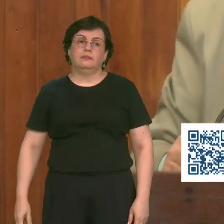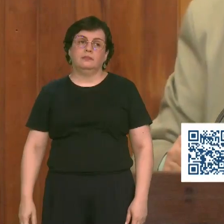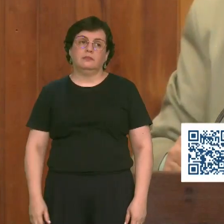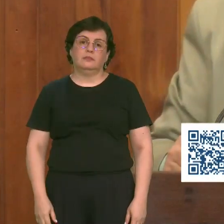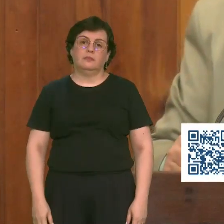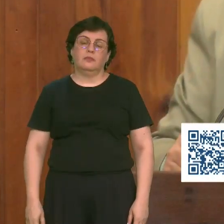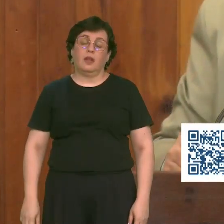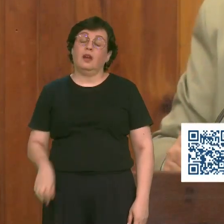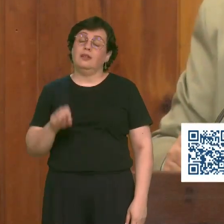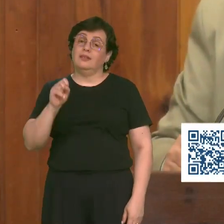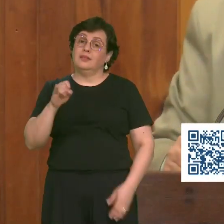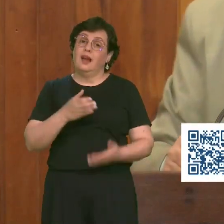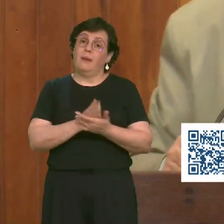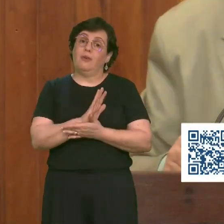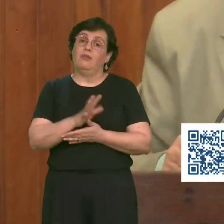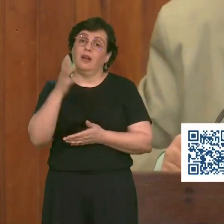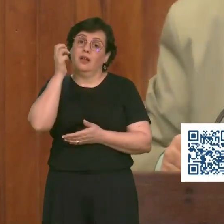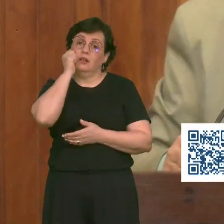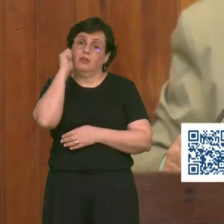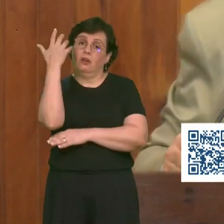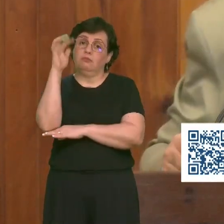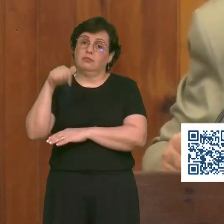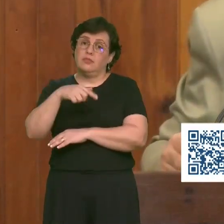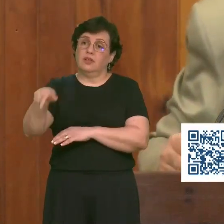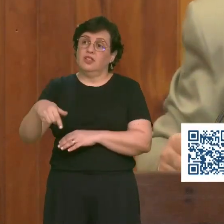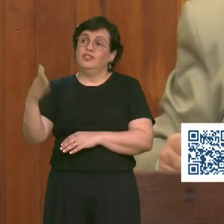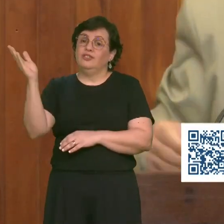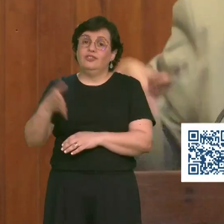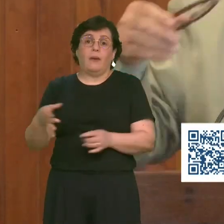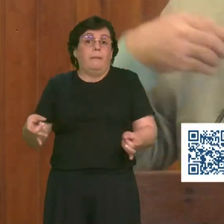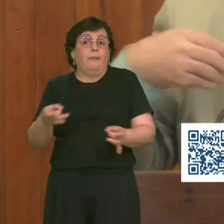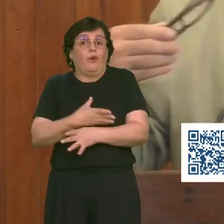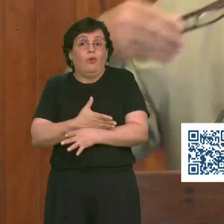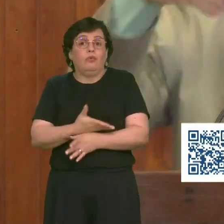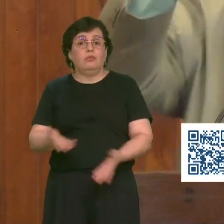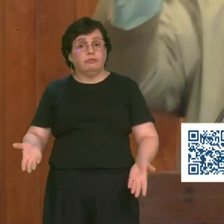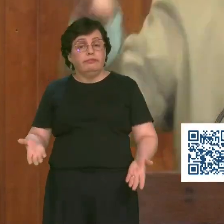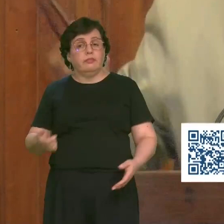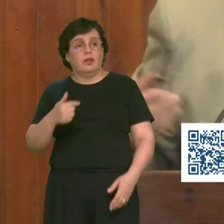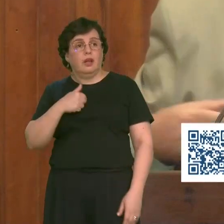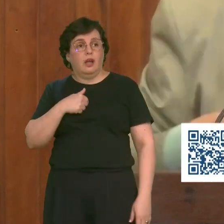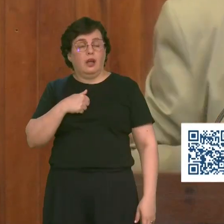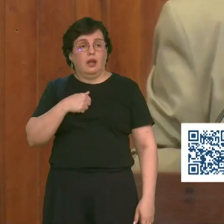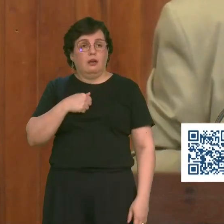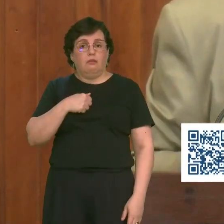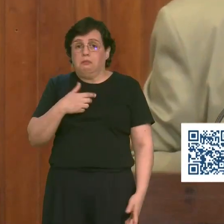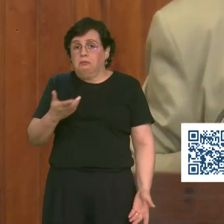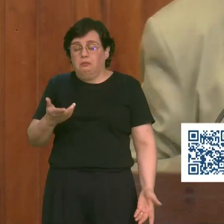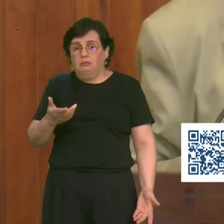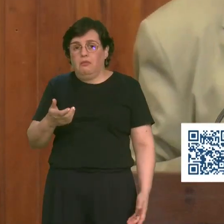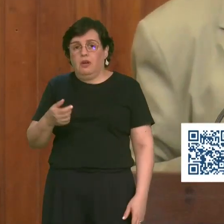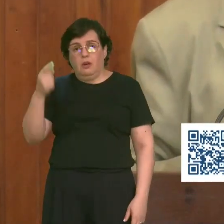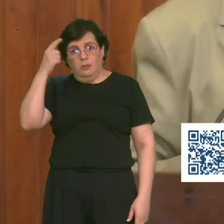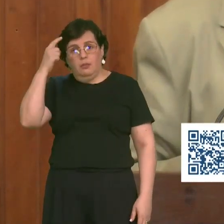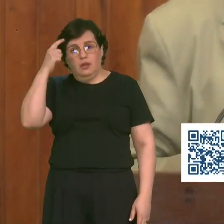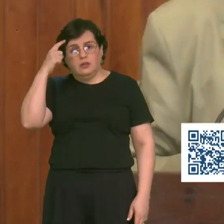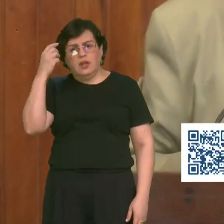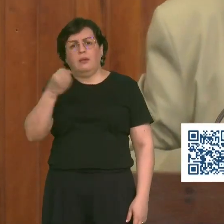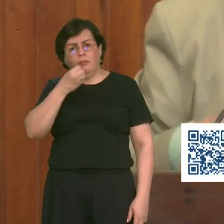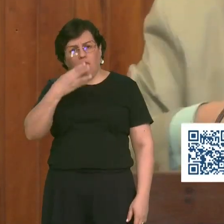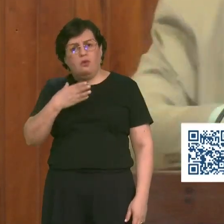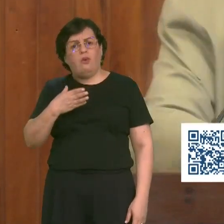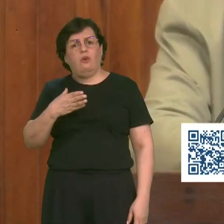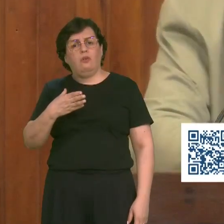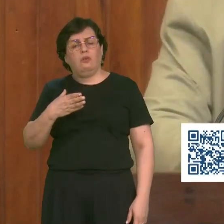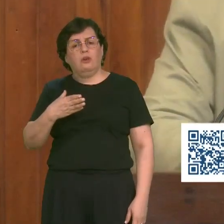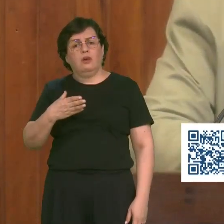se estivessem aprovado esse adote Até nós já teriam aquele espaço todo recuperado eu pessoalmente não tenho interesse nenhum Mas eu achei bacana a iniciativa